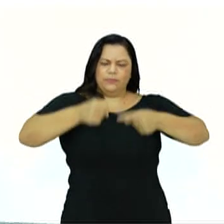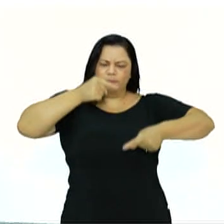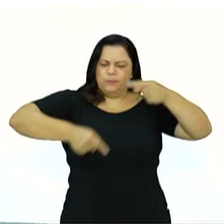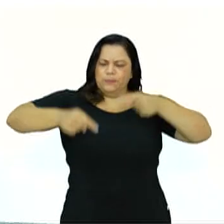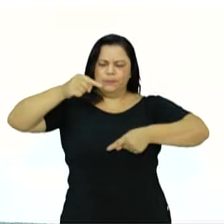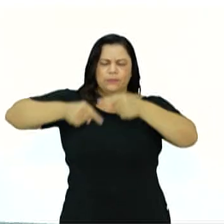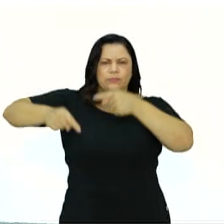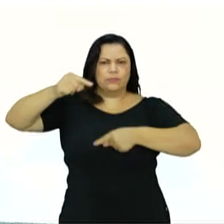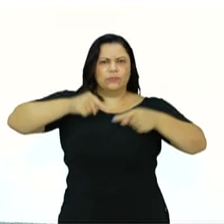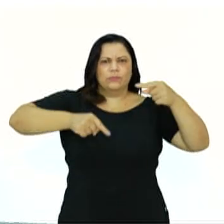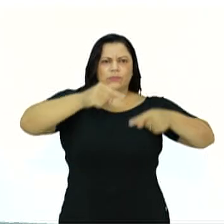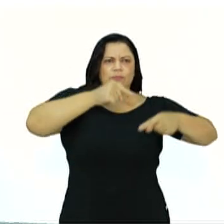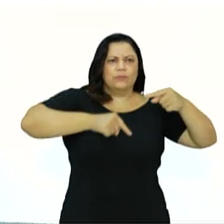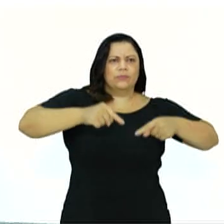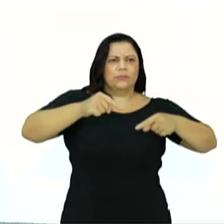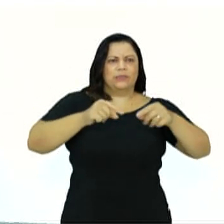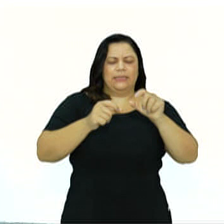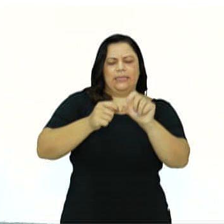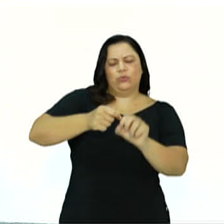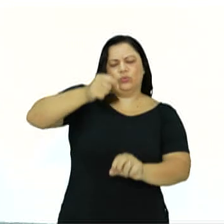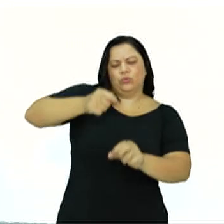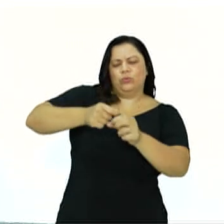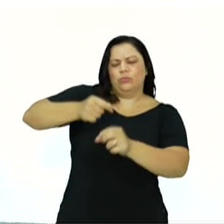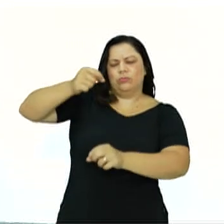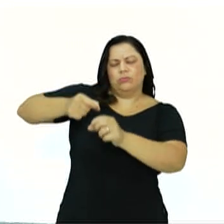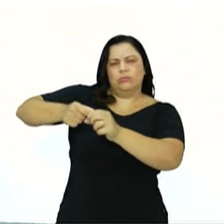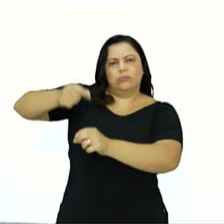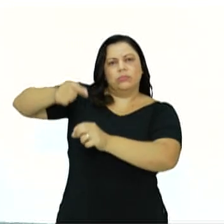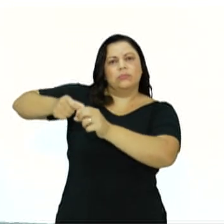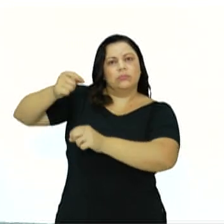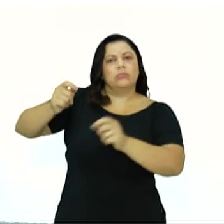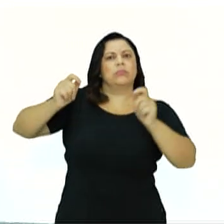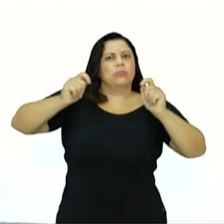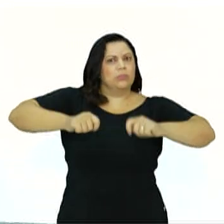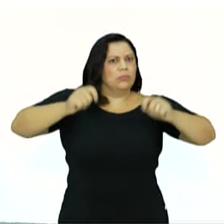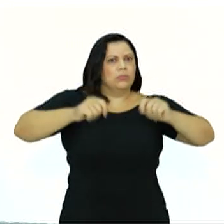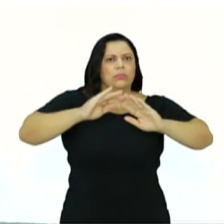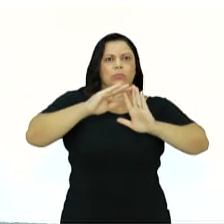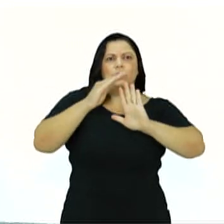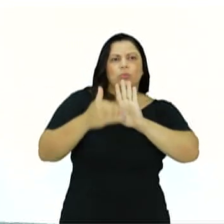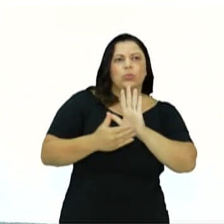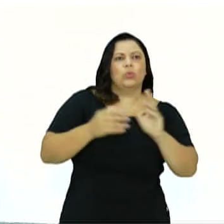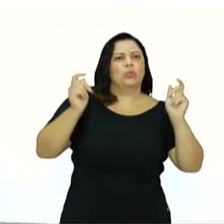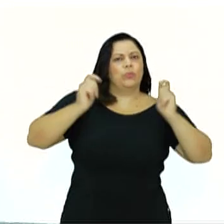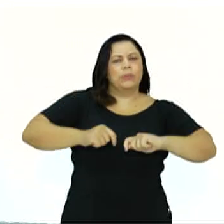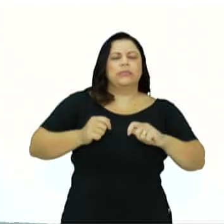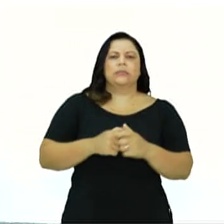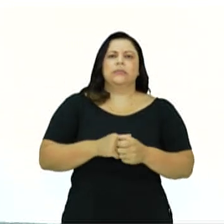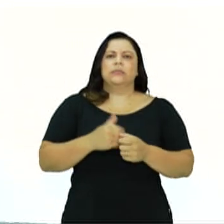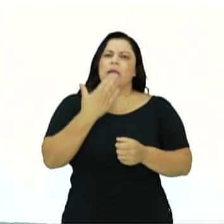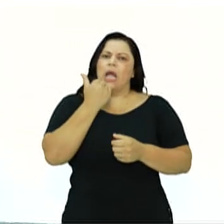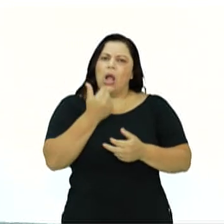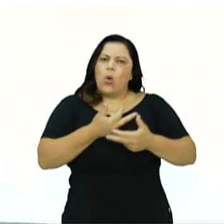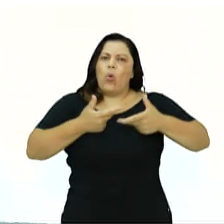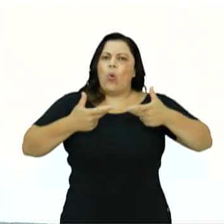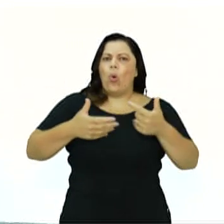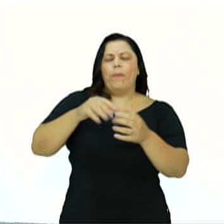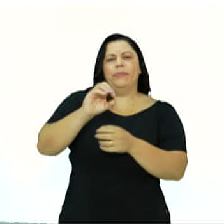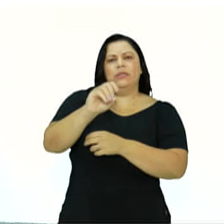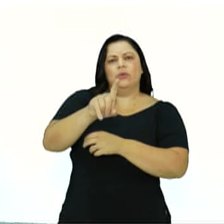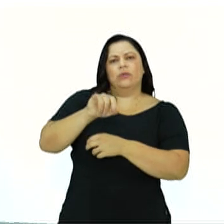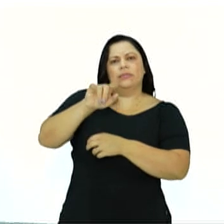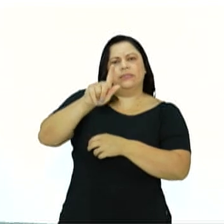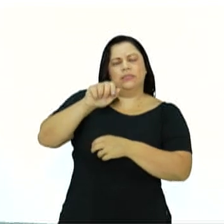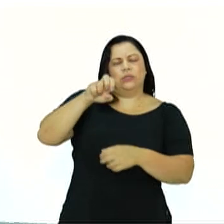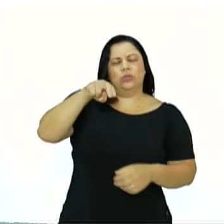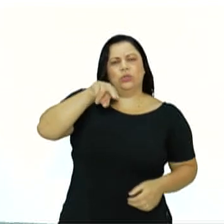toda assim uma estrutura, né, canais, né, e tudo mais, que permitem, né, que ali no caso o alimento e o oxigênio saiam dos vasos sanguíneos